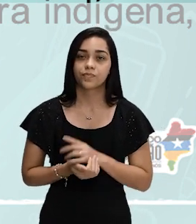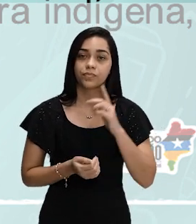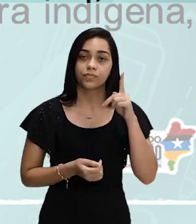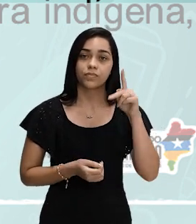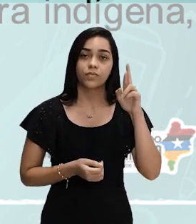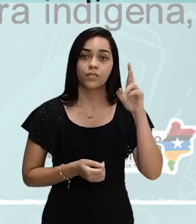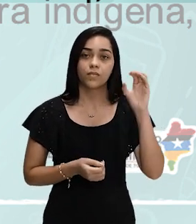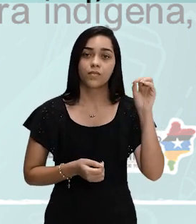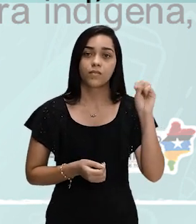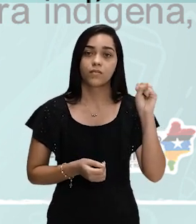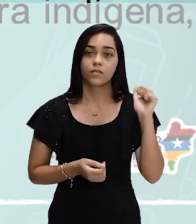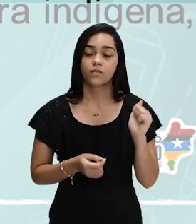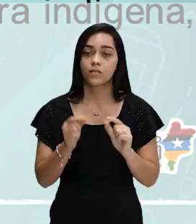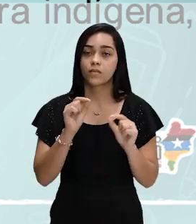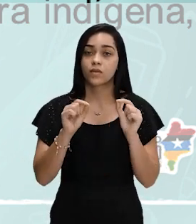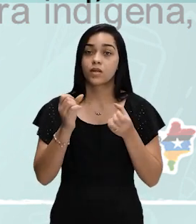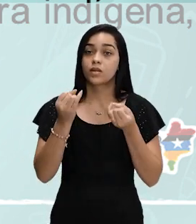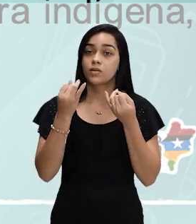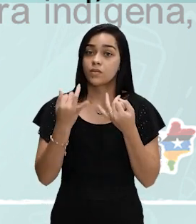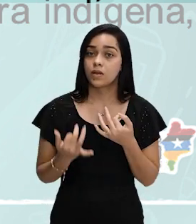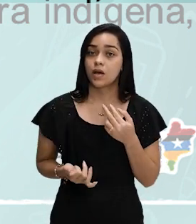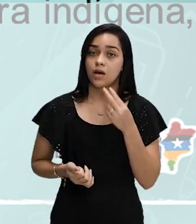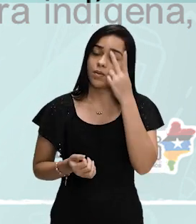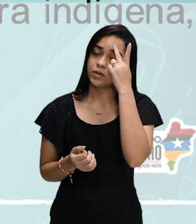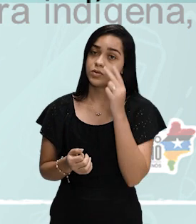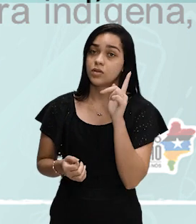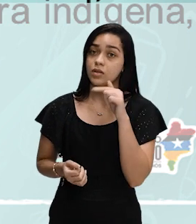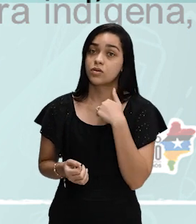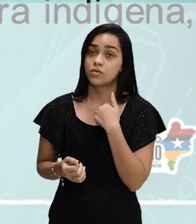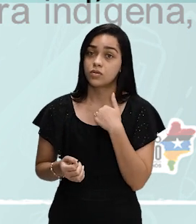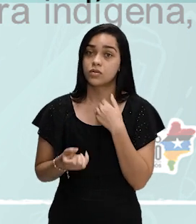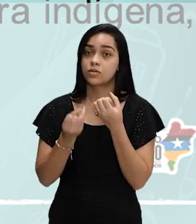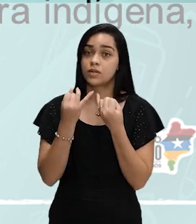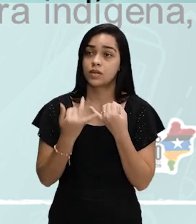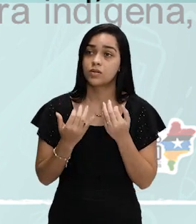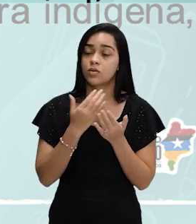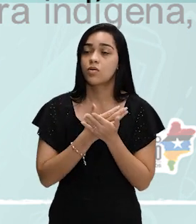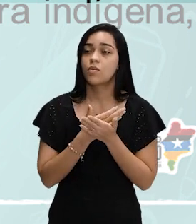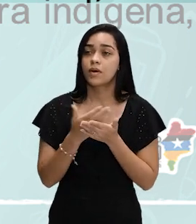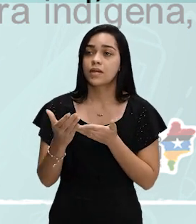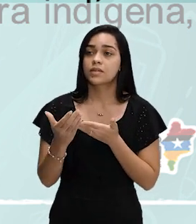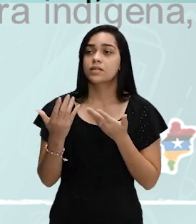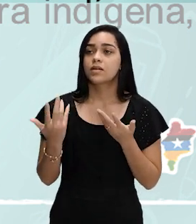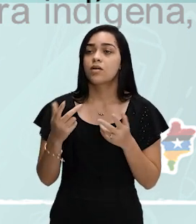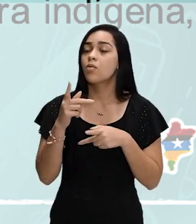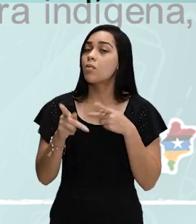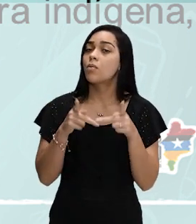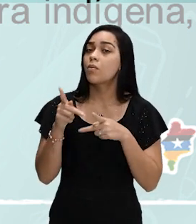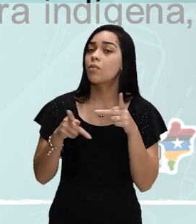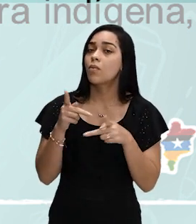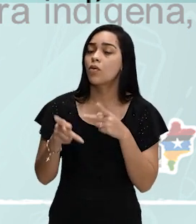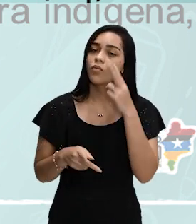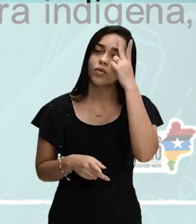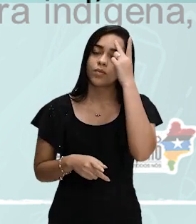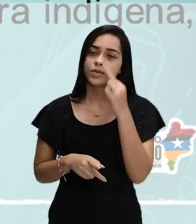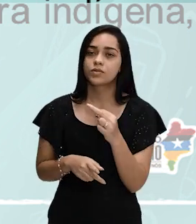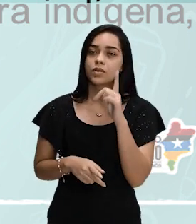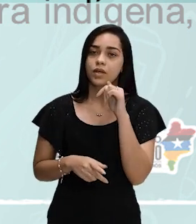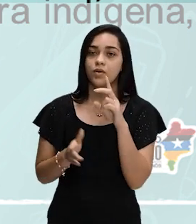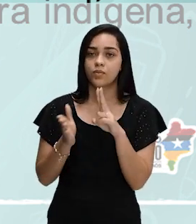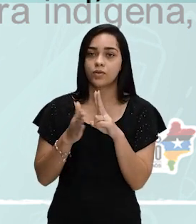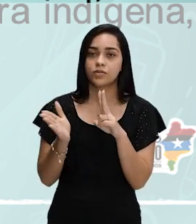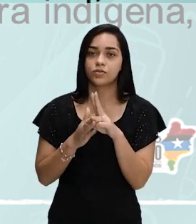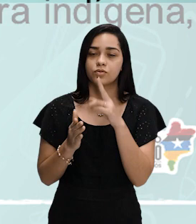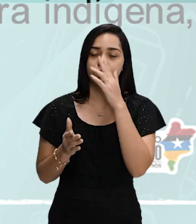prosa, tá? De se contar uma história. É nesse sentido que eu estou falando. Então, começa com um povo e uma história que é o